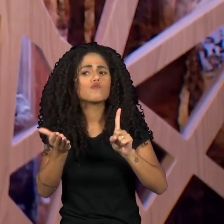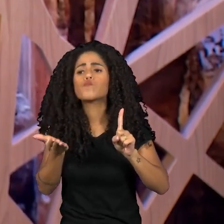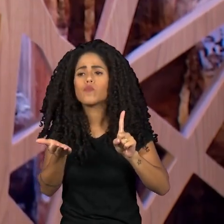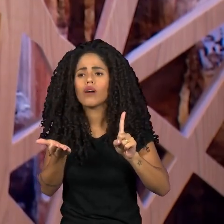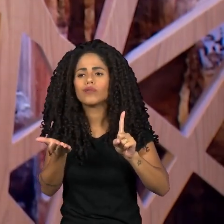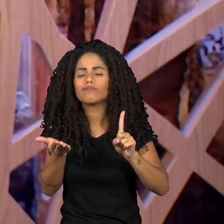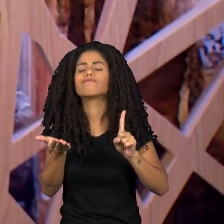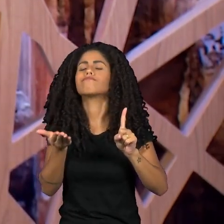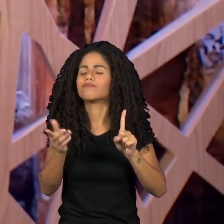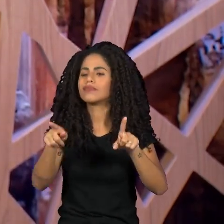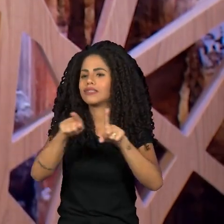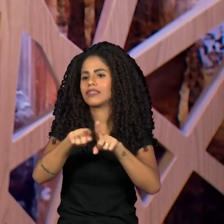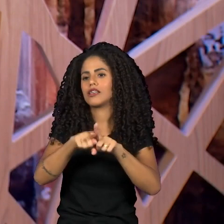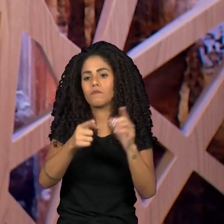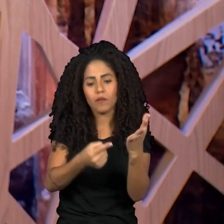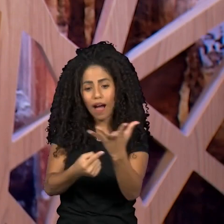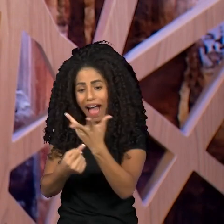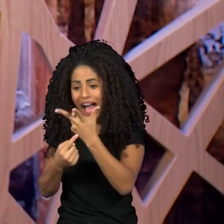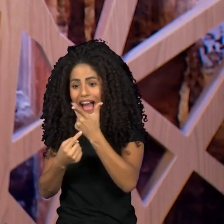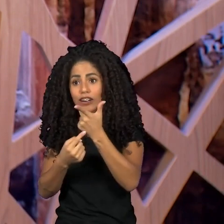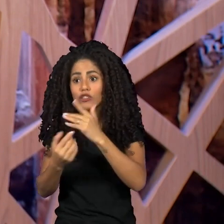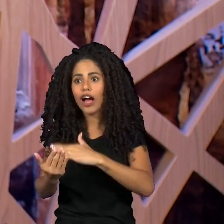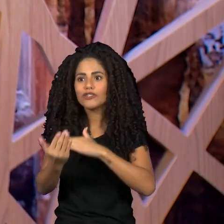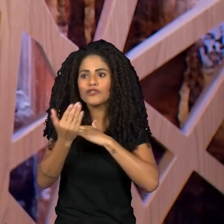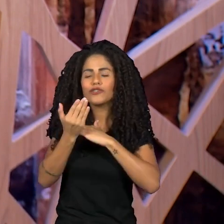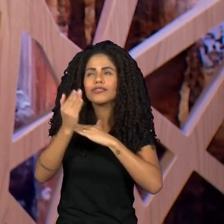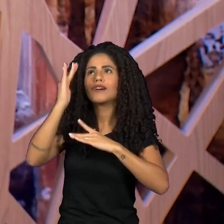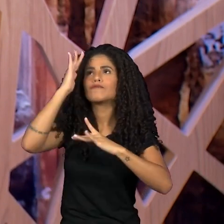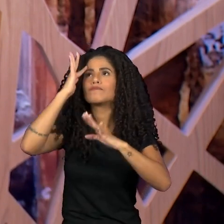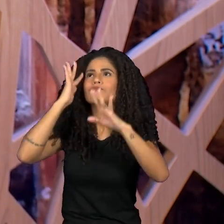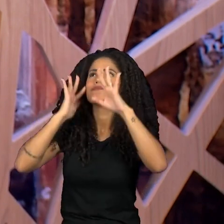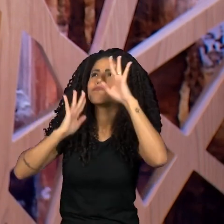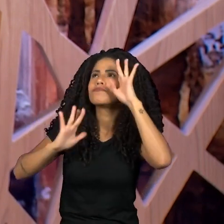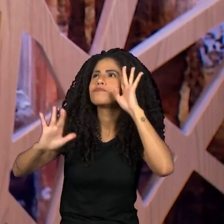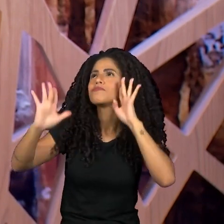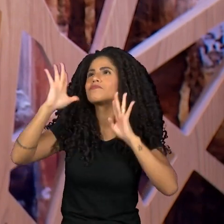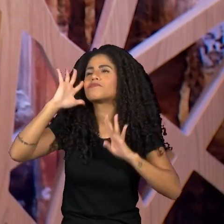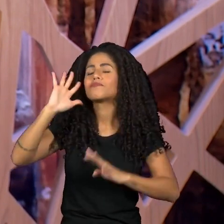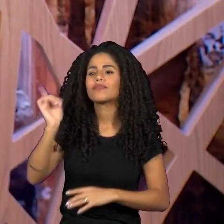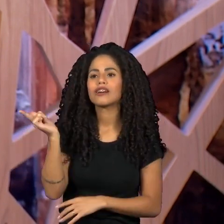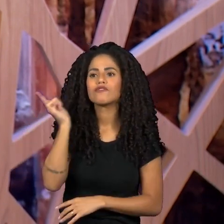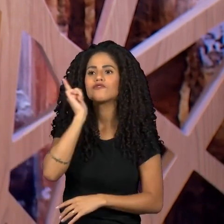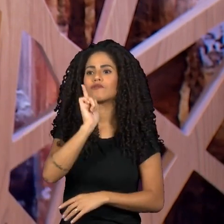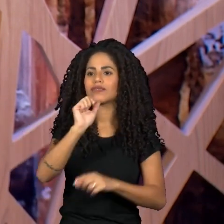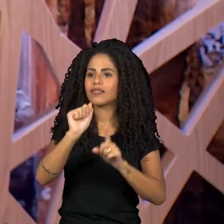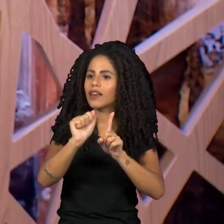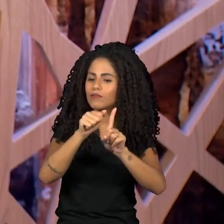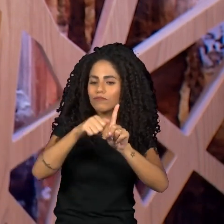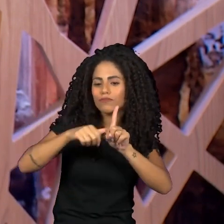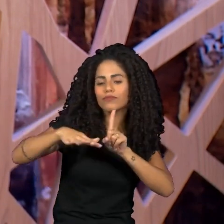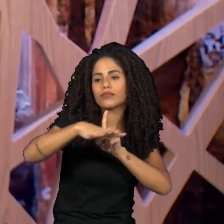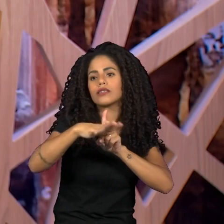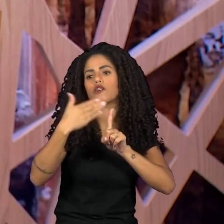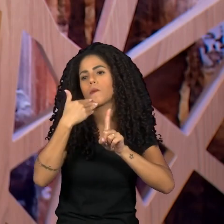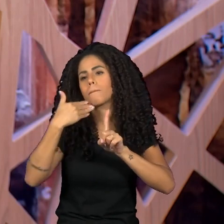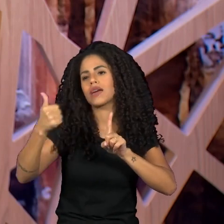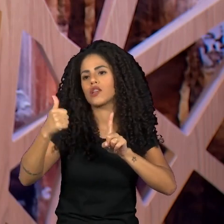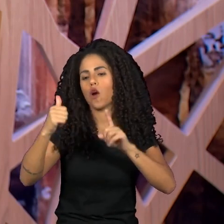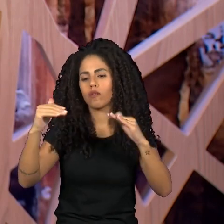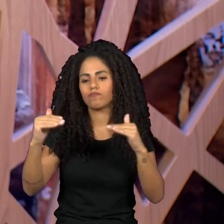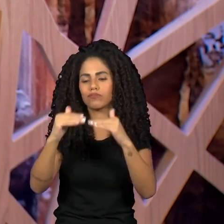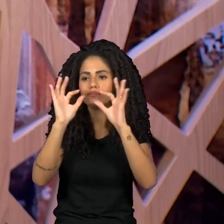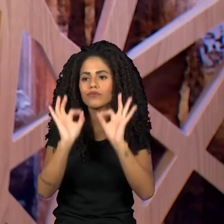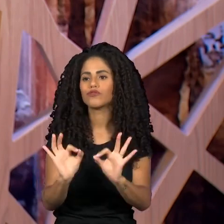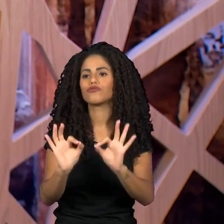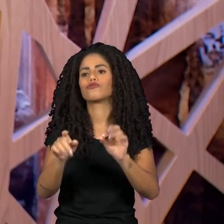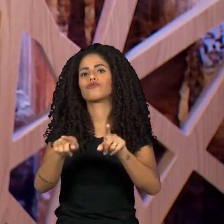né, ela produz essa subjetividade necessária para uma construção de uma sociedade melhor, mais justa, mais fraterna, né,